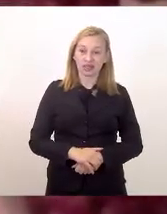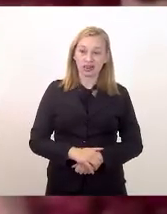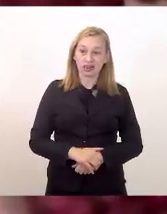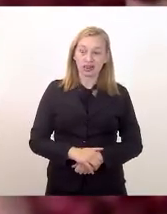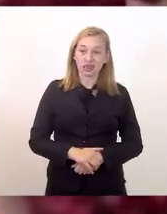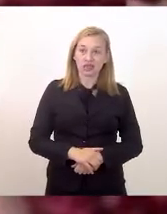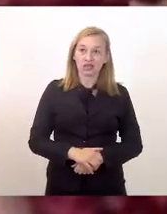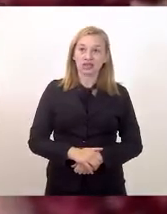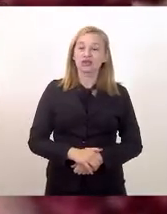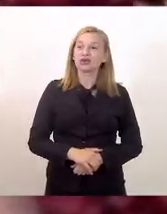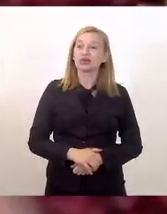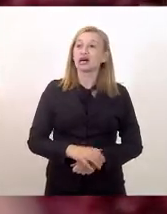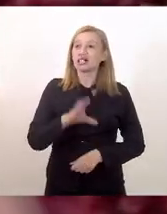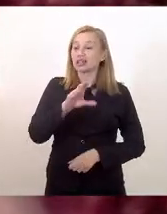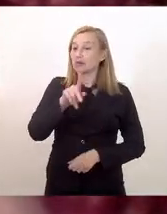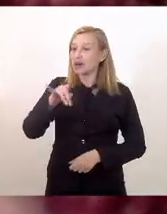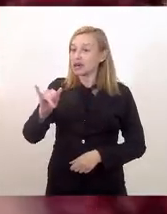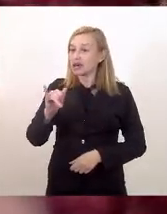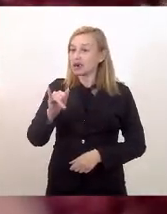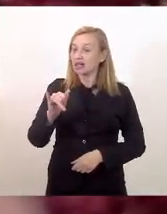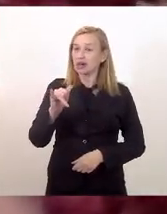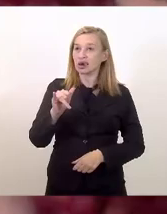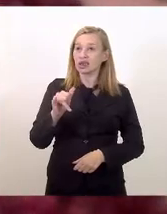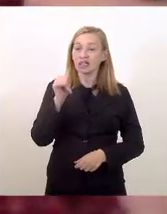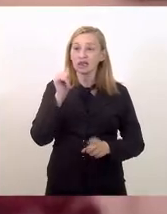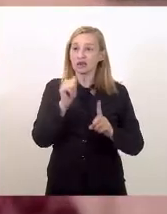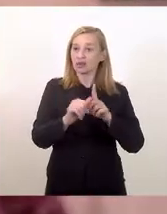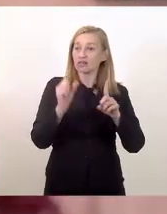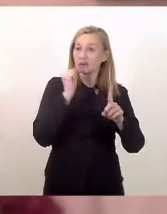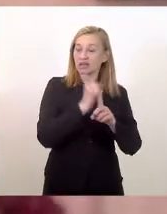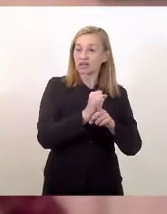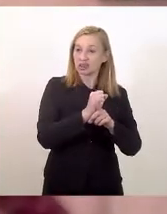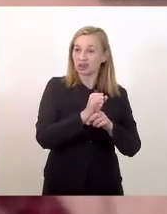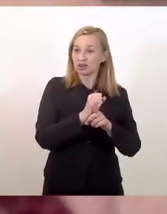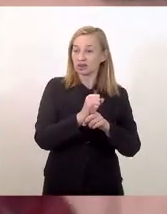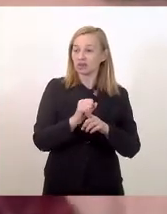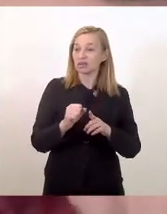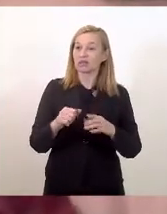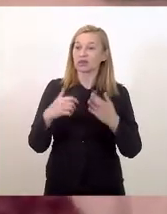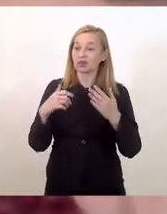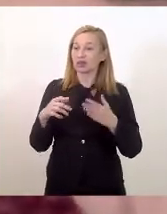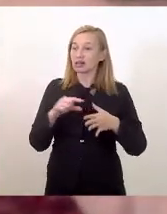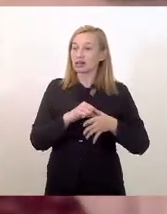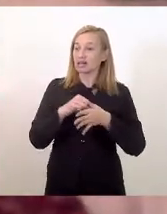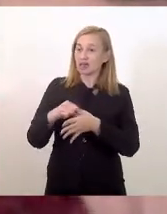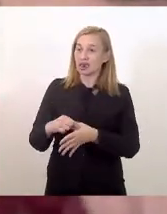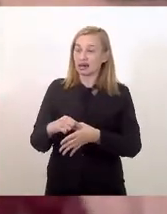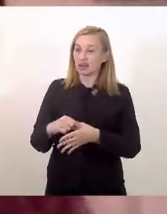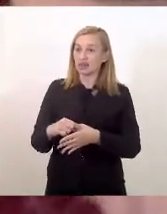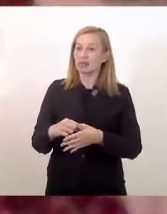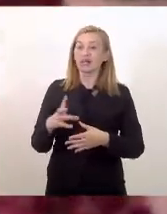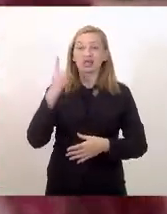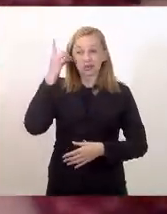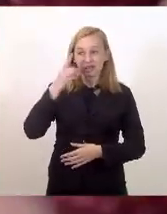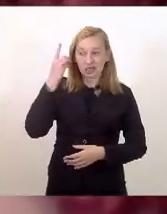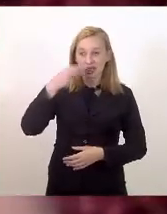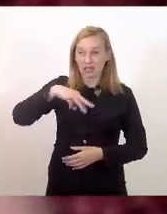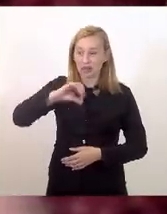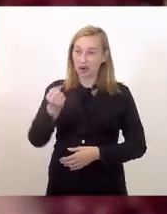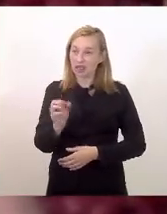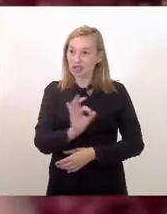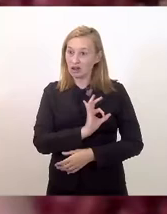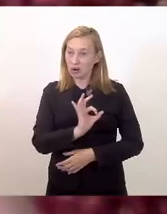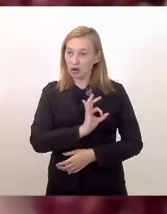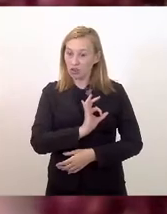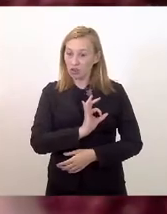a vigência da CPI do feminicídio, presidida de forma brilhante pela nossa querida deputada Marta Rocha, vice-presidida